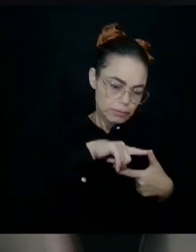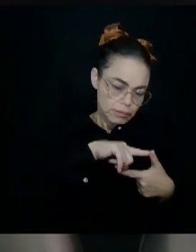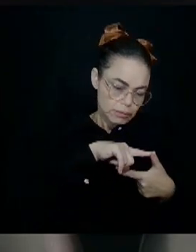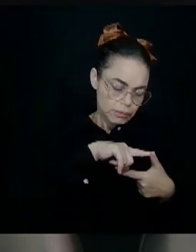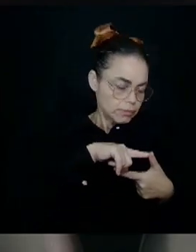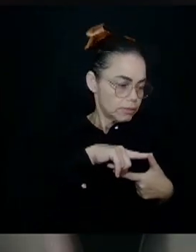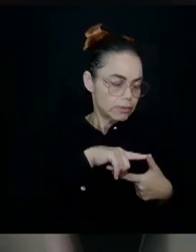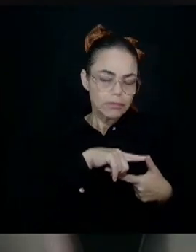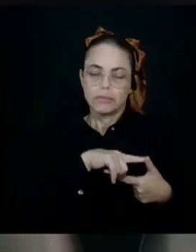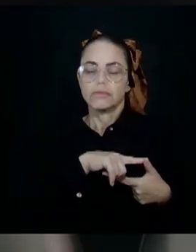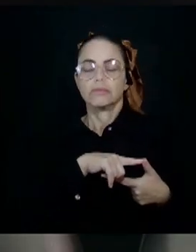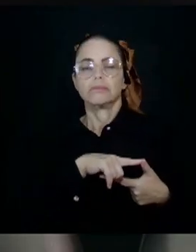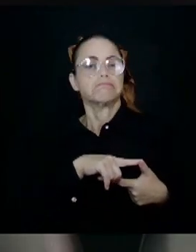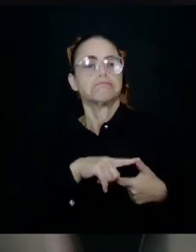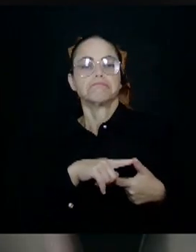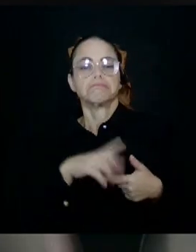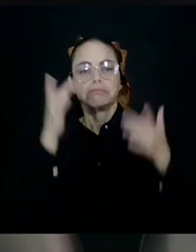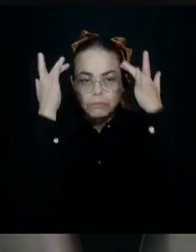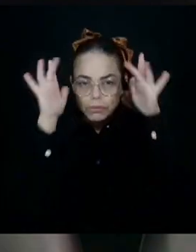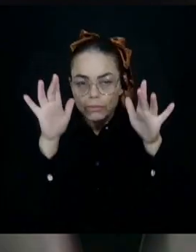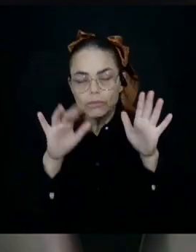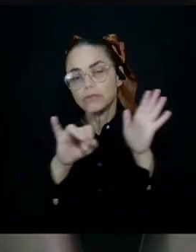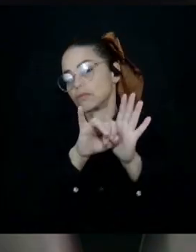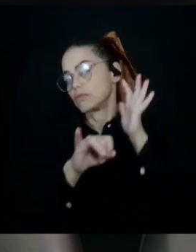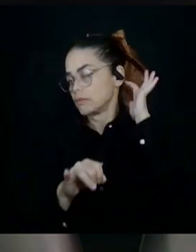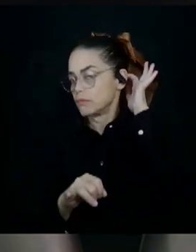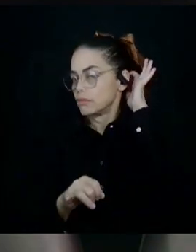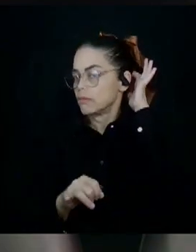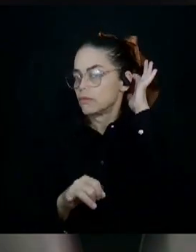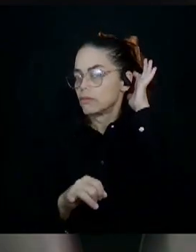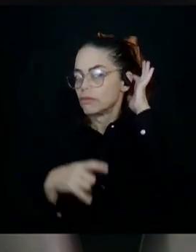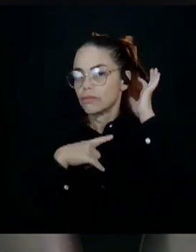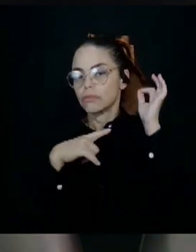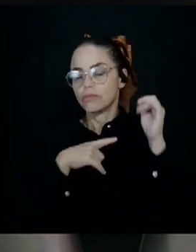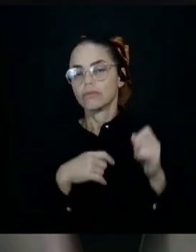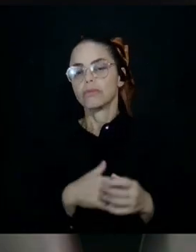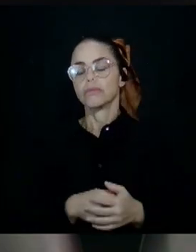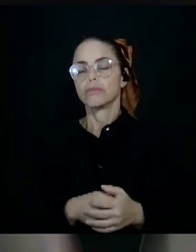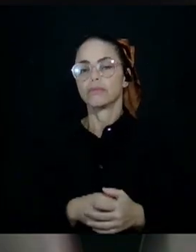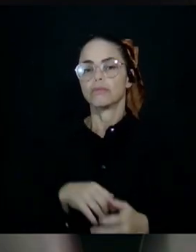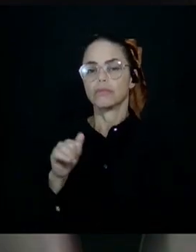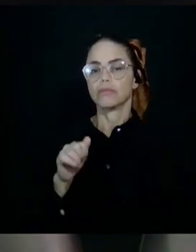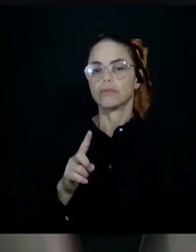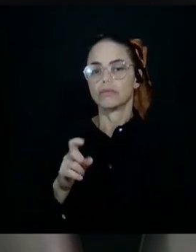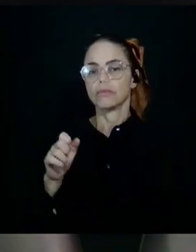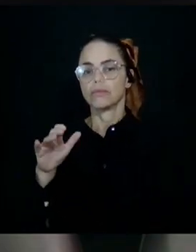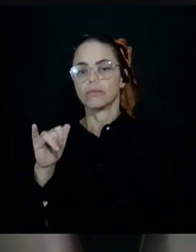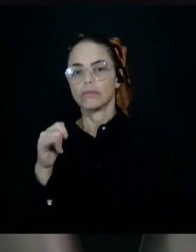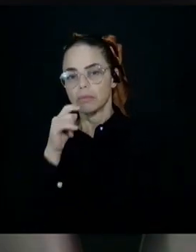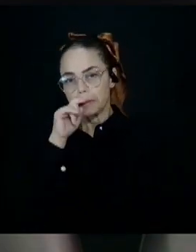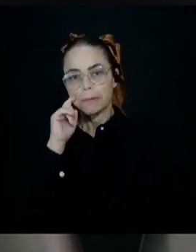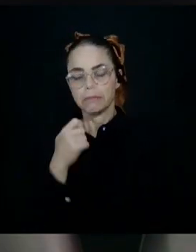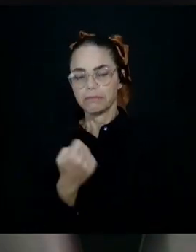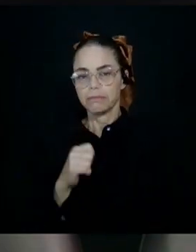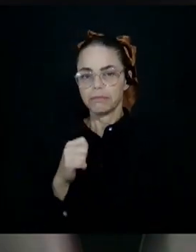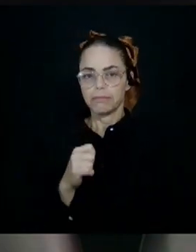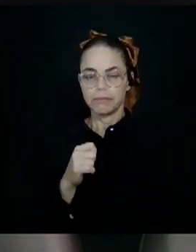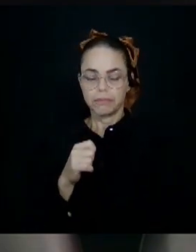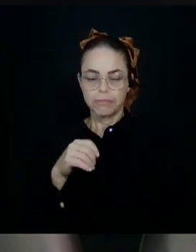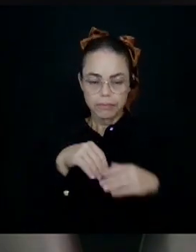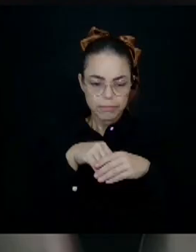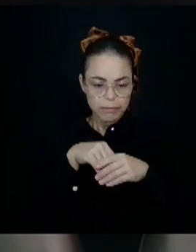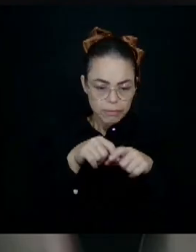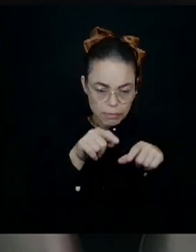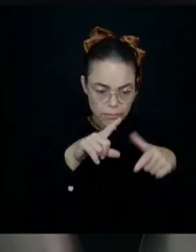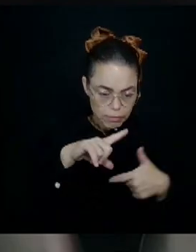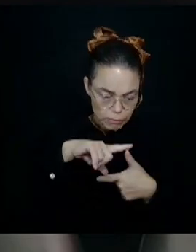não sabe, realmente, eu tenho... Né, assim como a Adele disse, eu preciso caber nessa caixinha, né? Mas